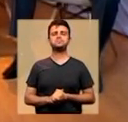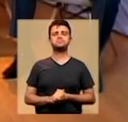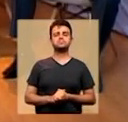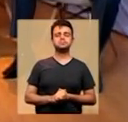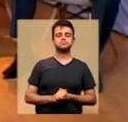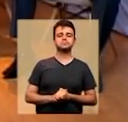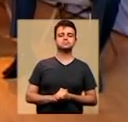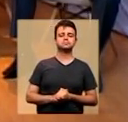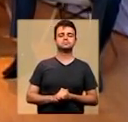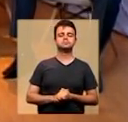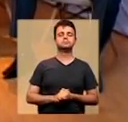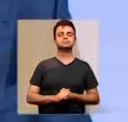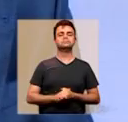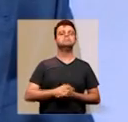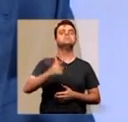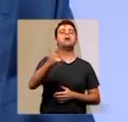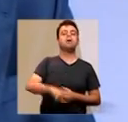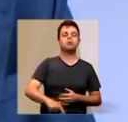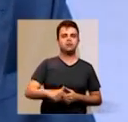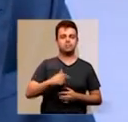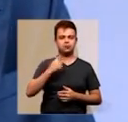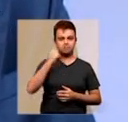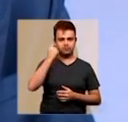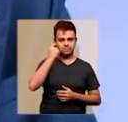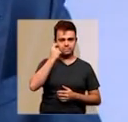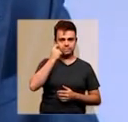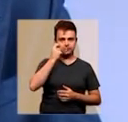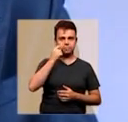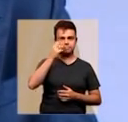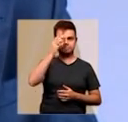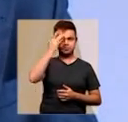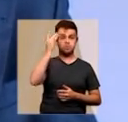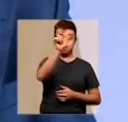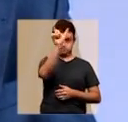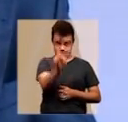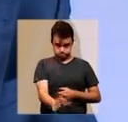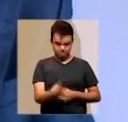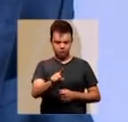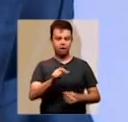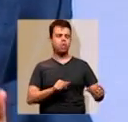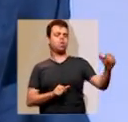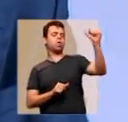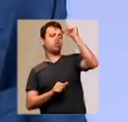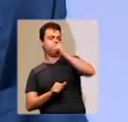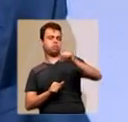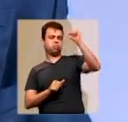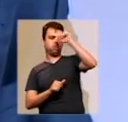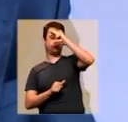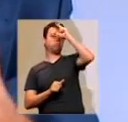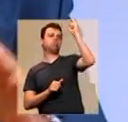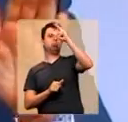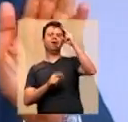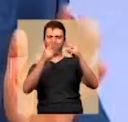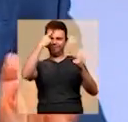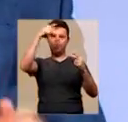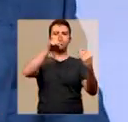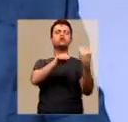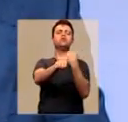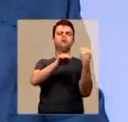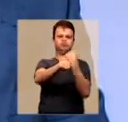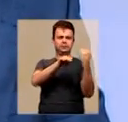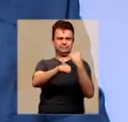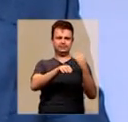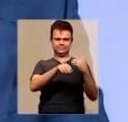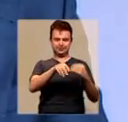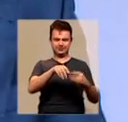cabo, imagine que uma pessoa esteja sob efeito de álcool na rodovia Washington